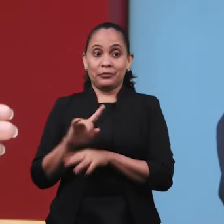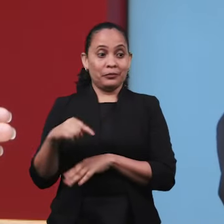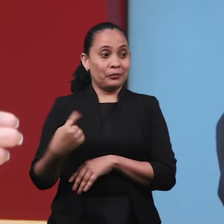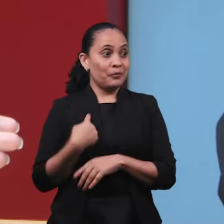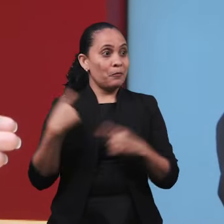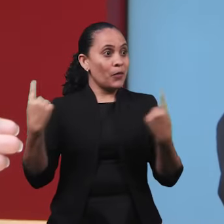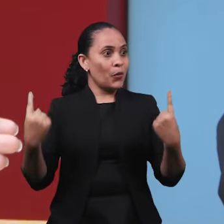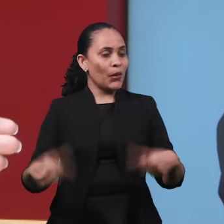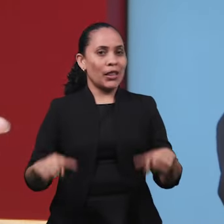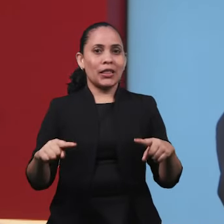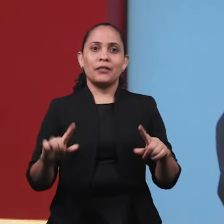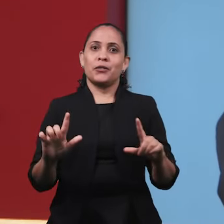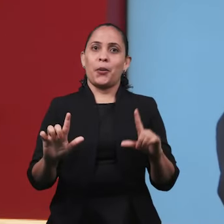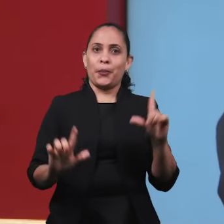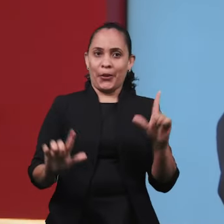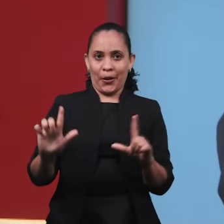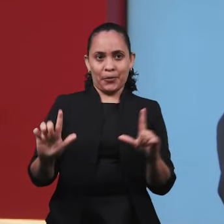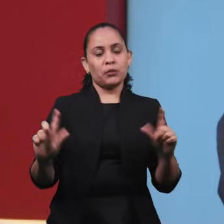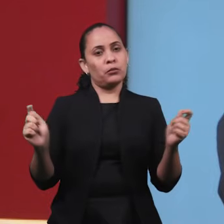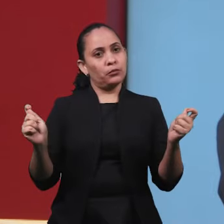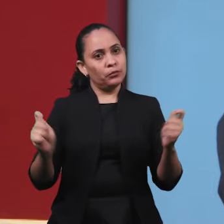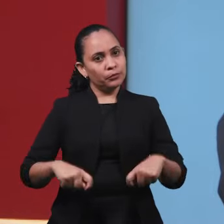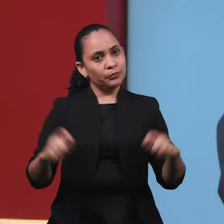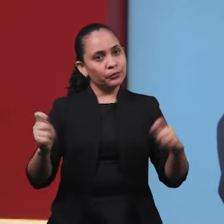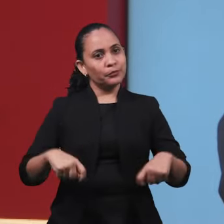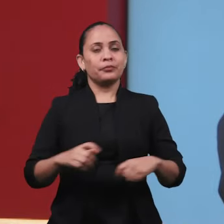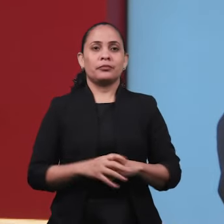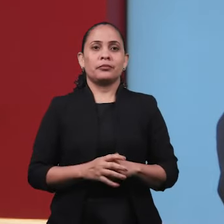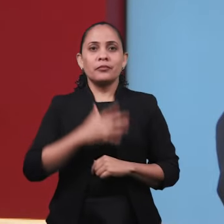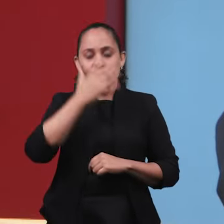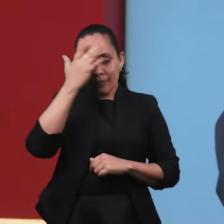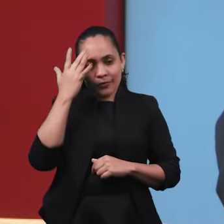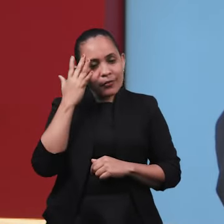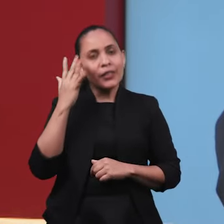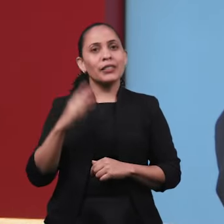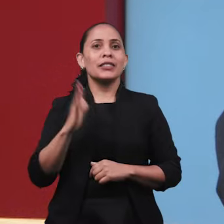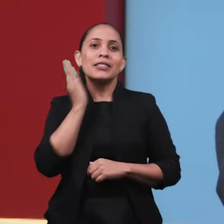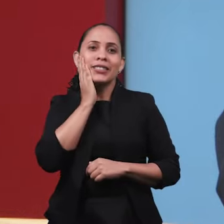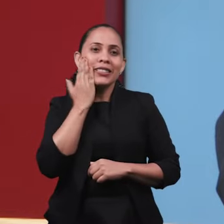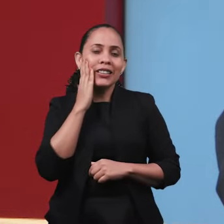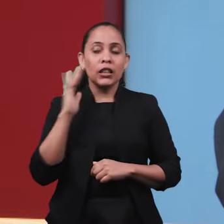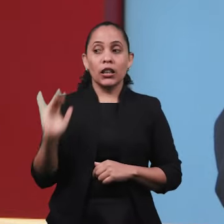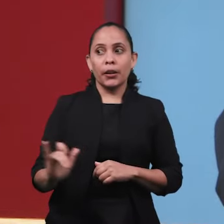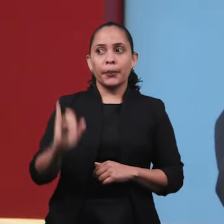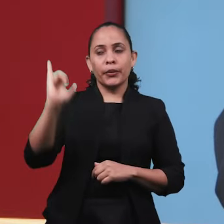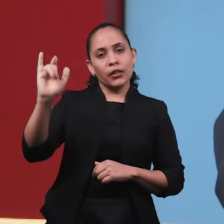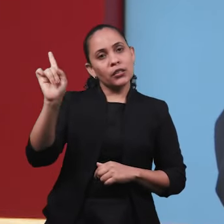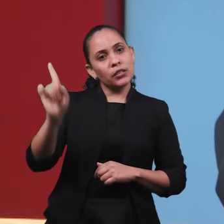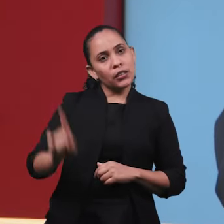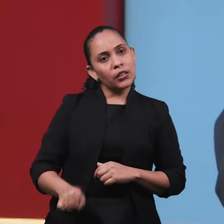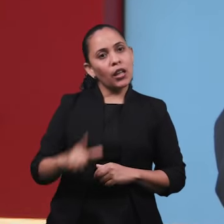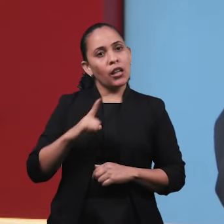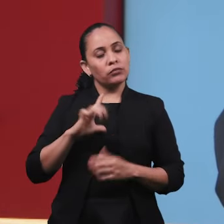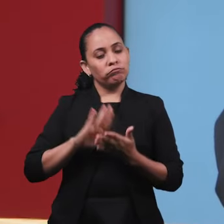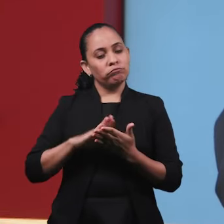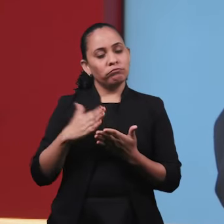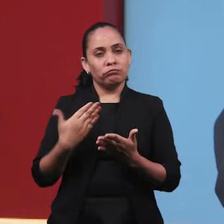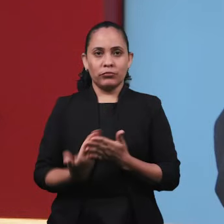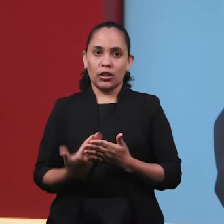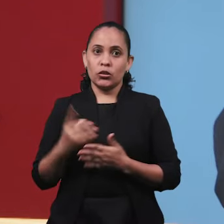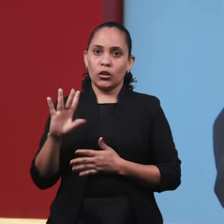Porque como é o nosso maior desafio, então o programa aqui traz essa possibilidade das pessoas abrirem a mente e entender da importância que é de